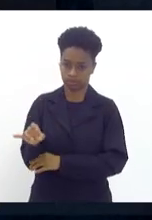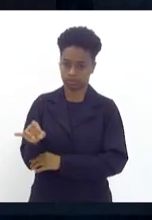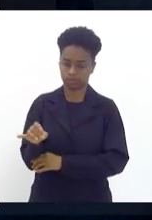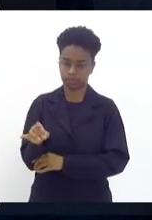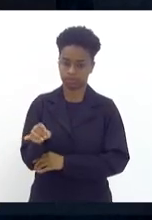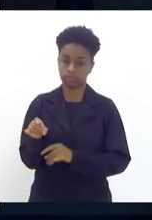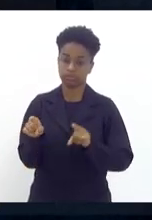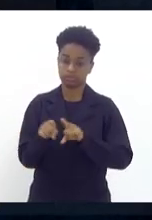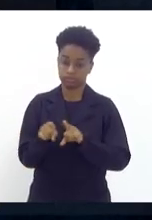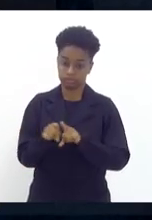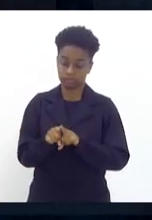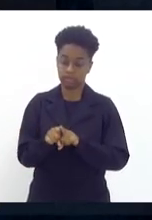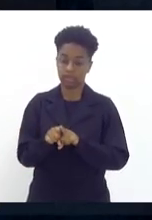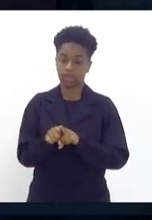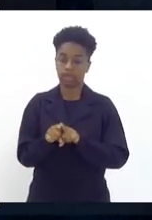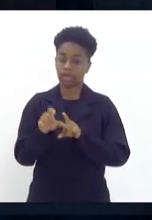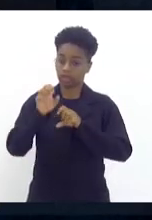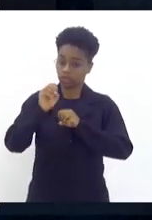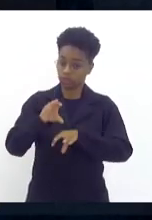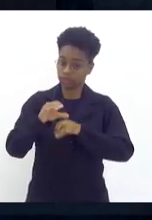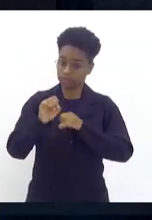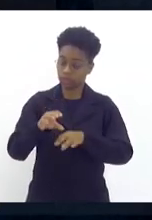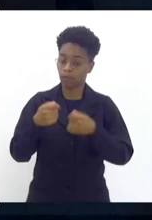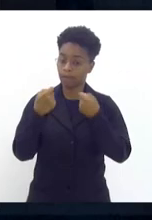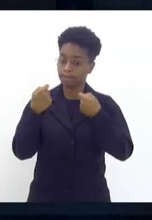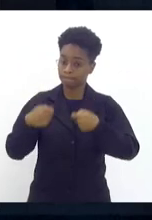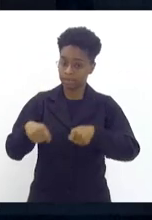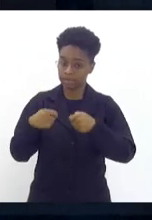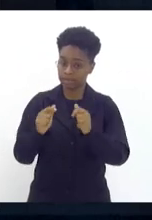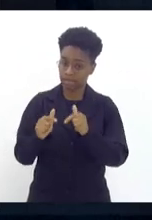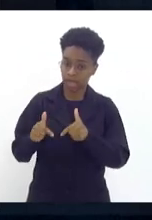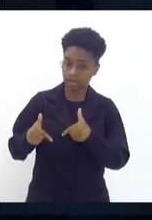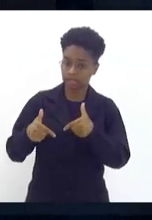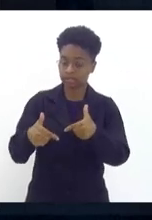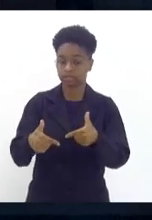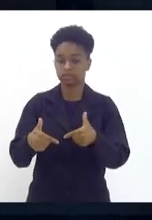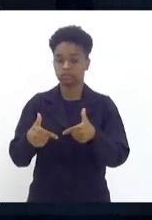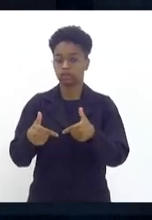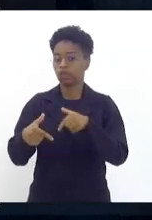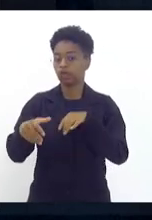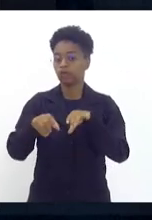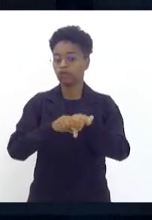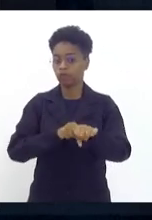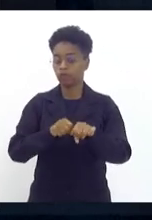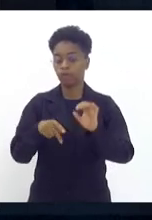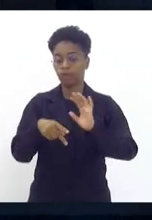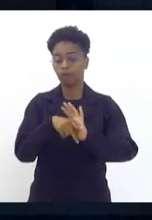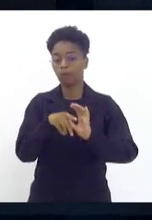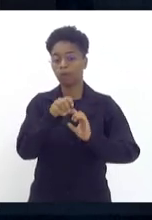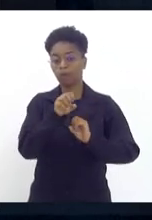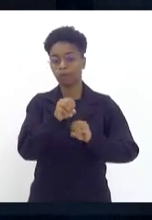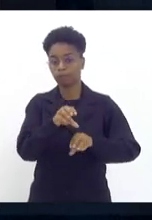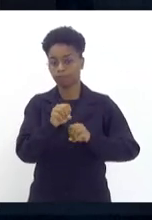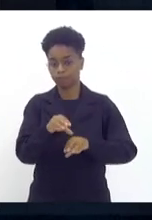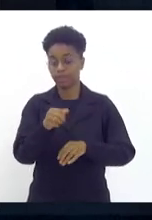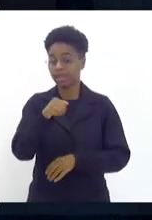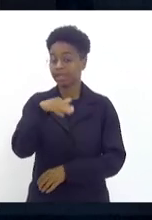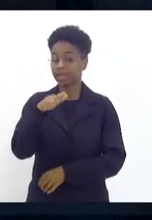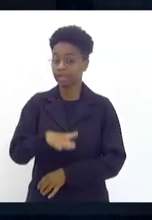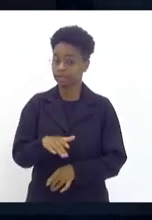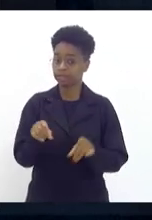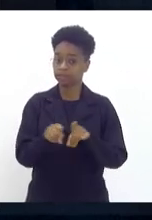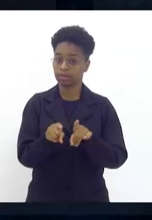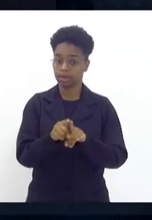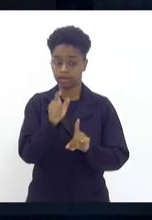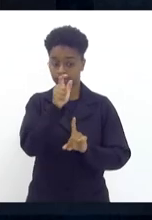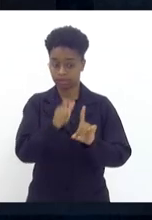a tarefa educativa ela vai depender da ação formadora do educador. Né? Quem é também